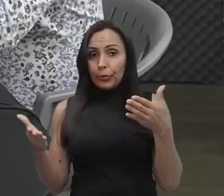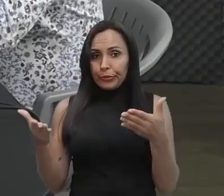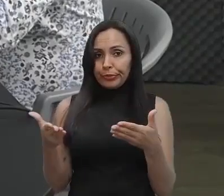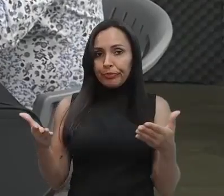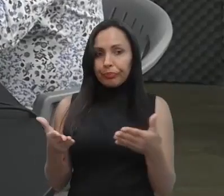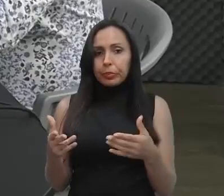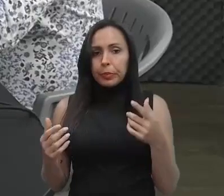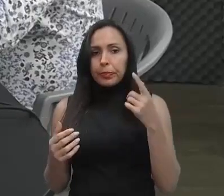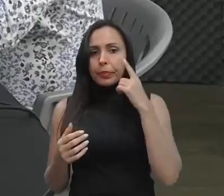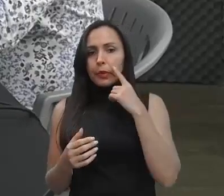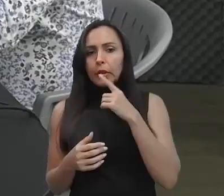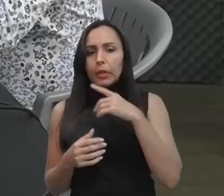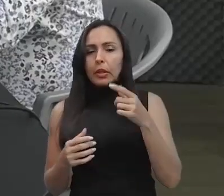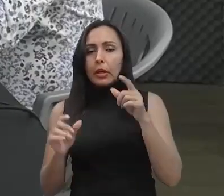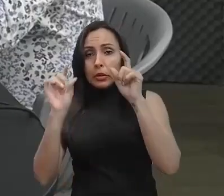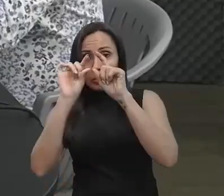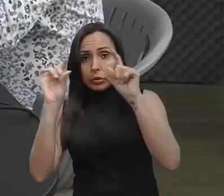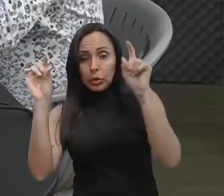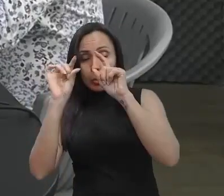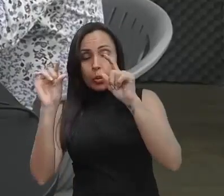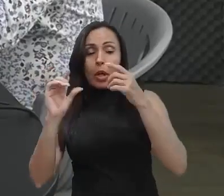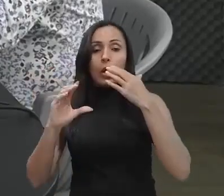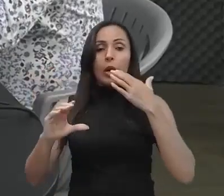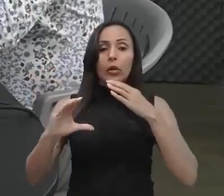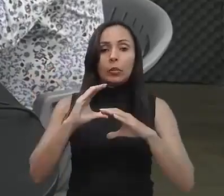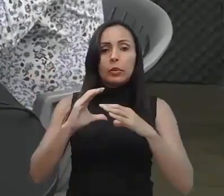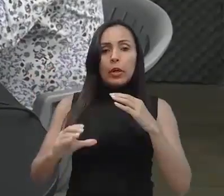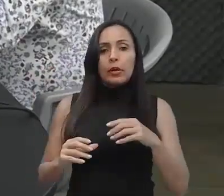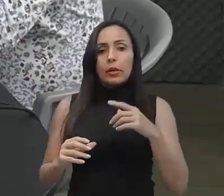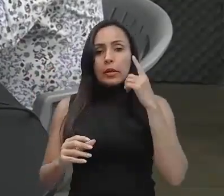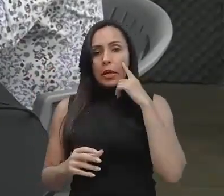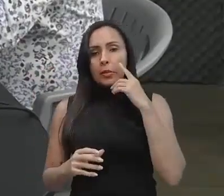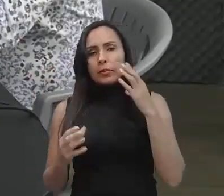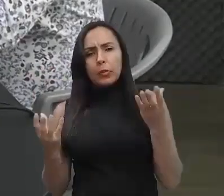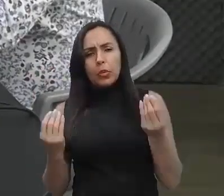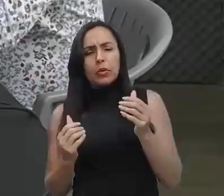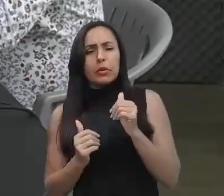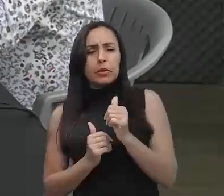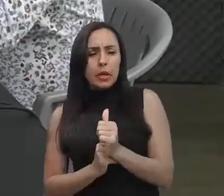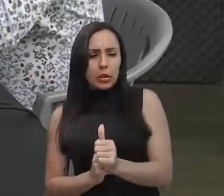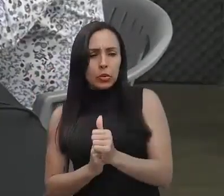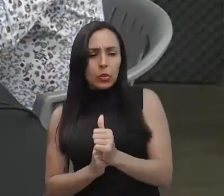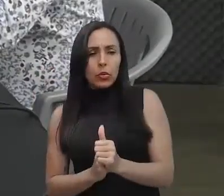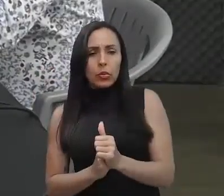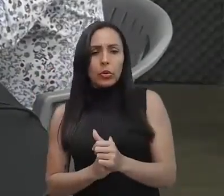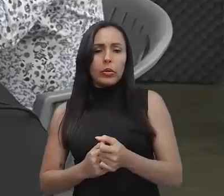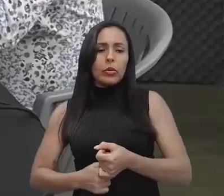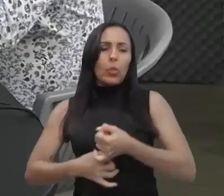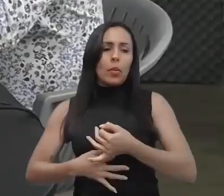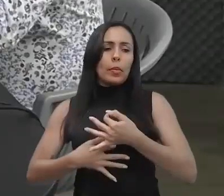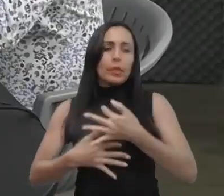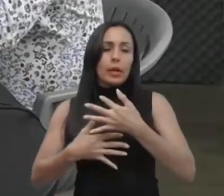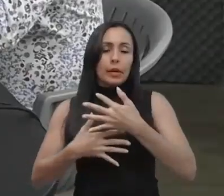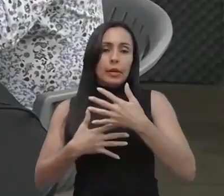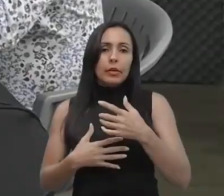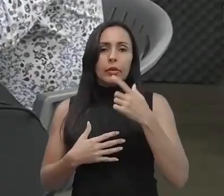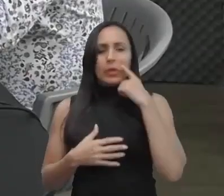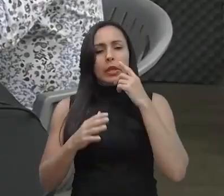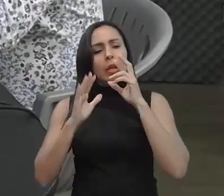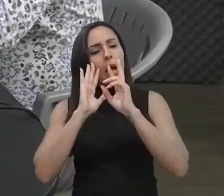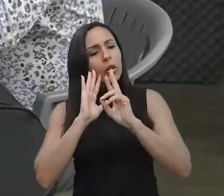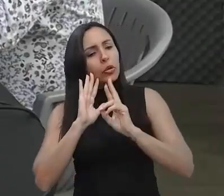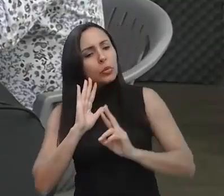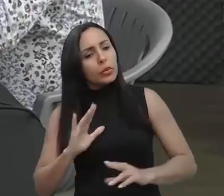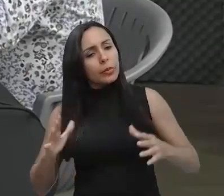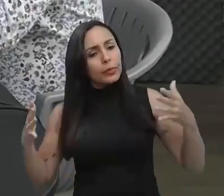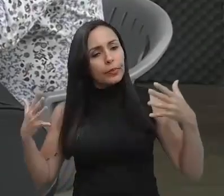Auto intitulam Veículos de comunicação e eles TM muitos seguidores né tem muitos comentários a gente sempre tenta responder a todos entende